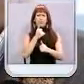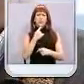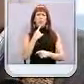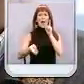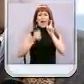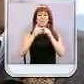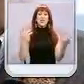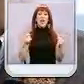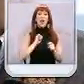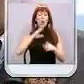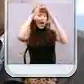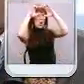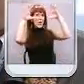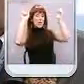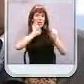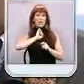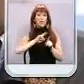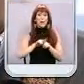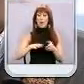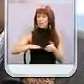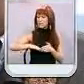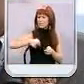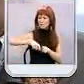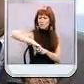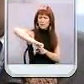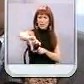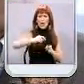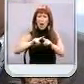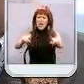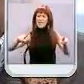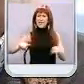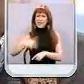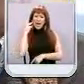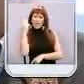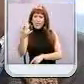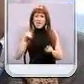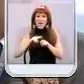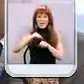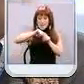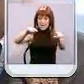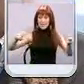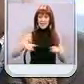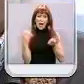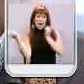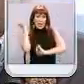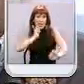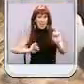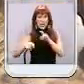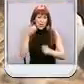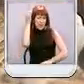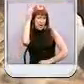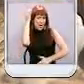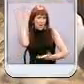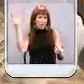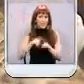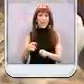animada. Aliás, o nosso conceito é que a Marginal é a nossa sala de visita e a sala de dança e de folia.